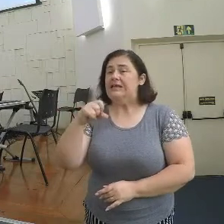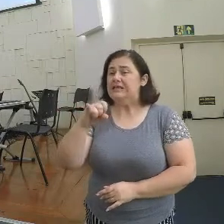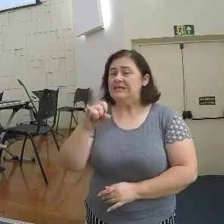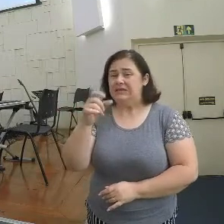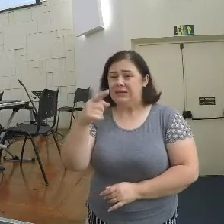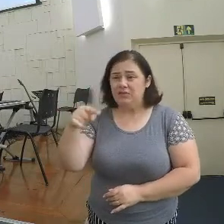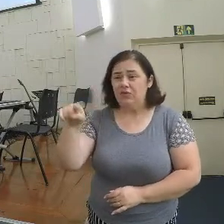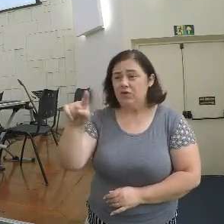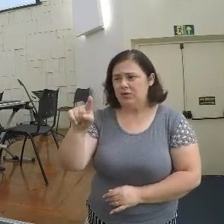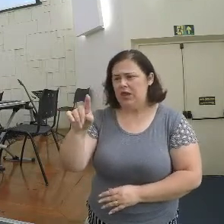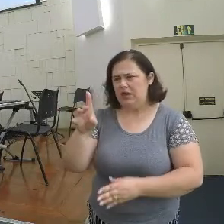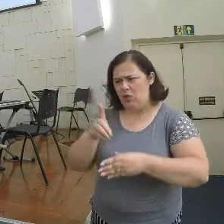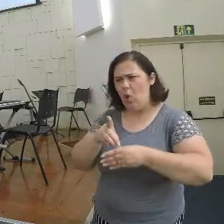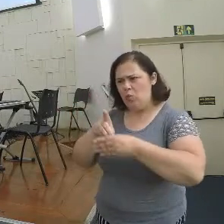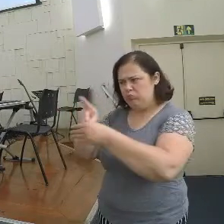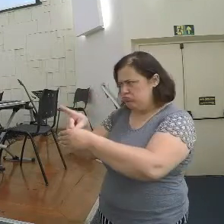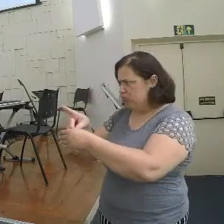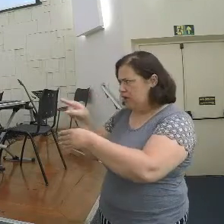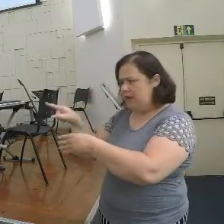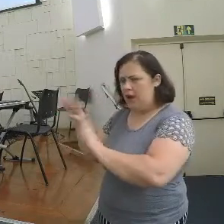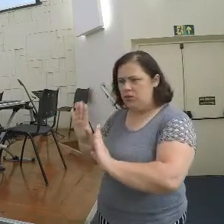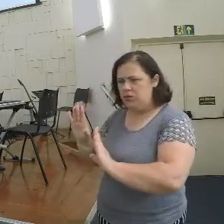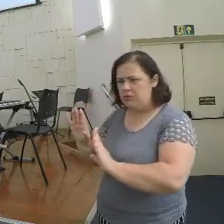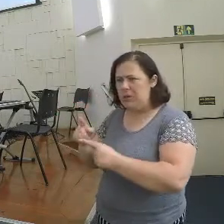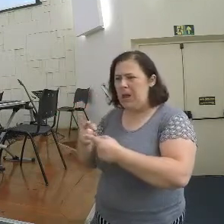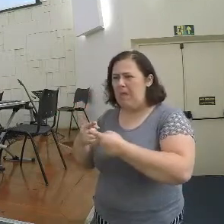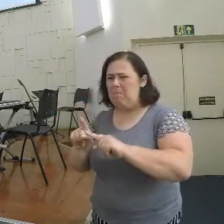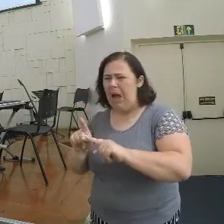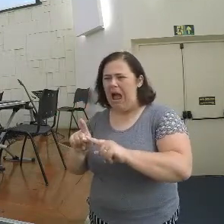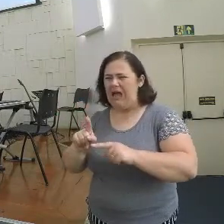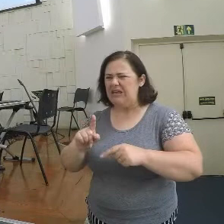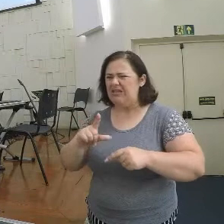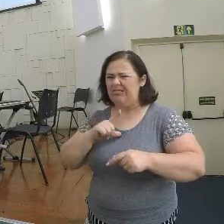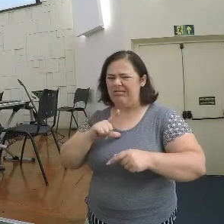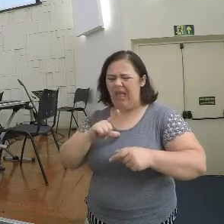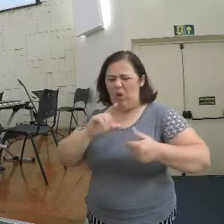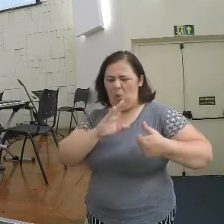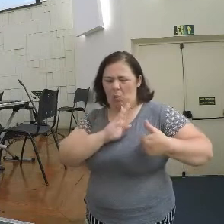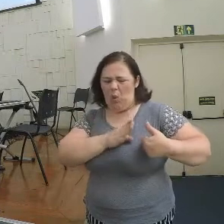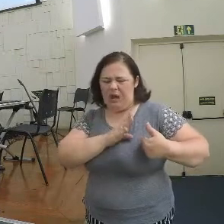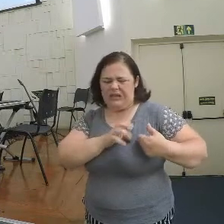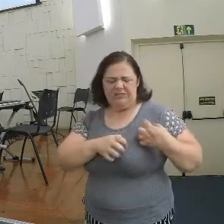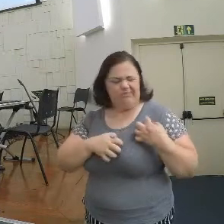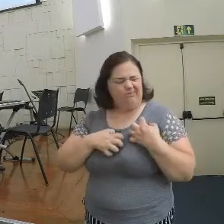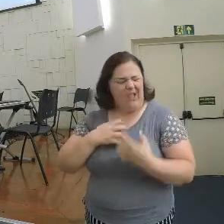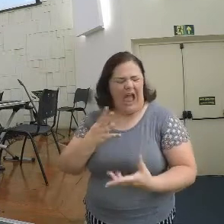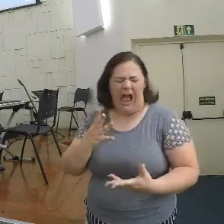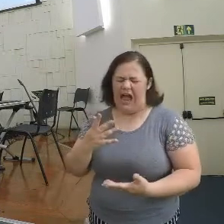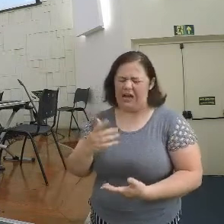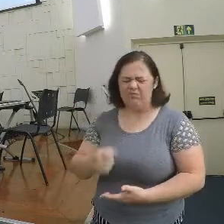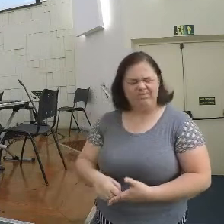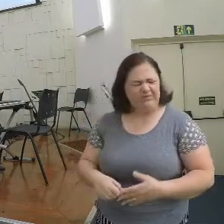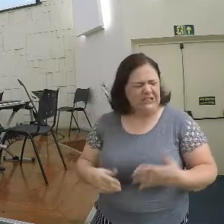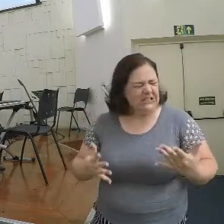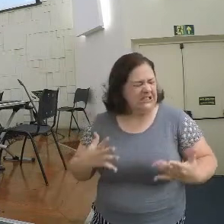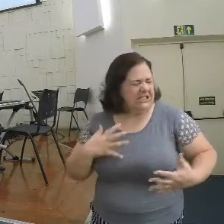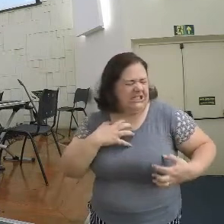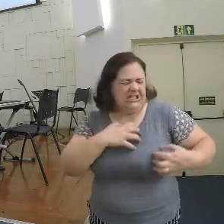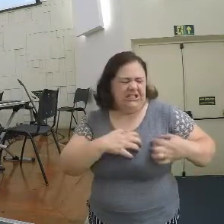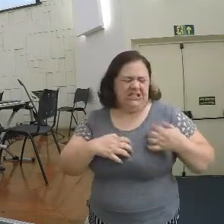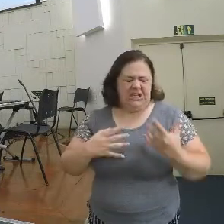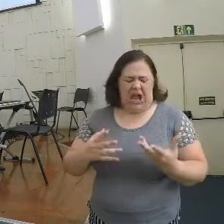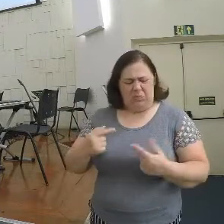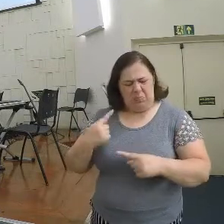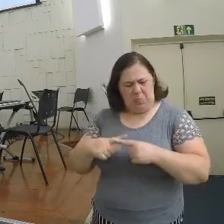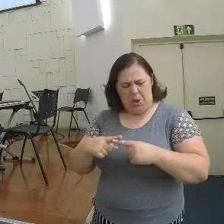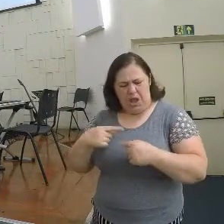de gratidão e alegria a Deus, pare, deixe para outro dia. Só oferte quando você vier a entender que a oferta não